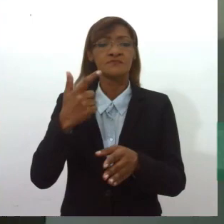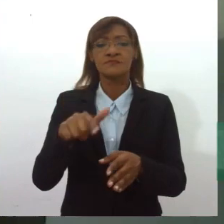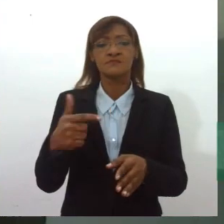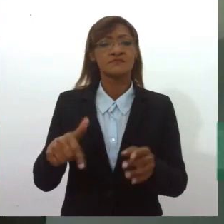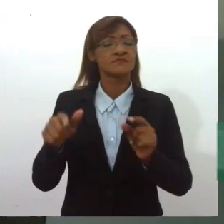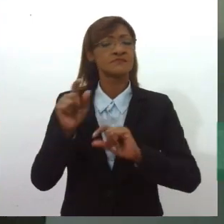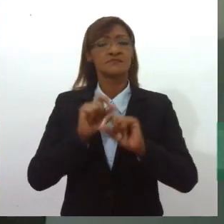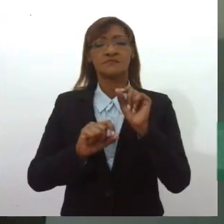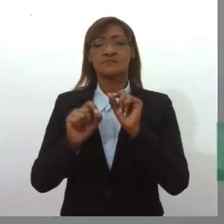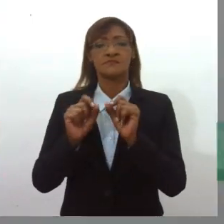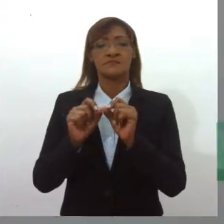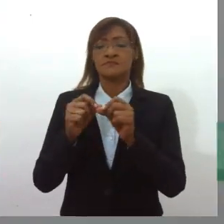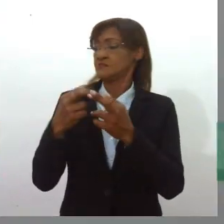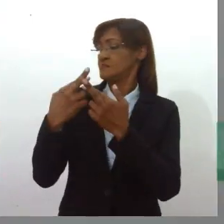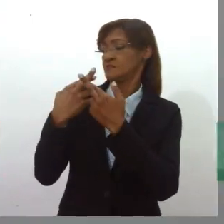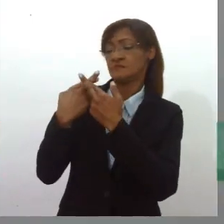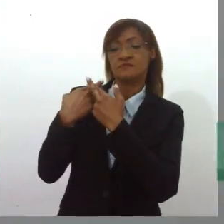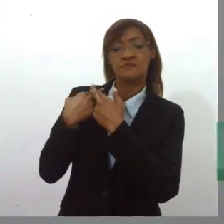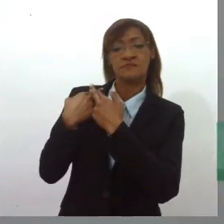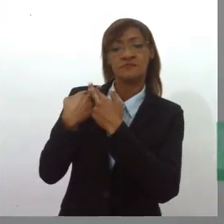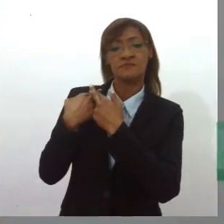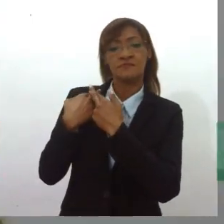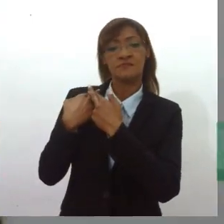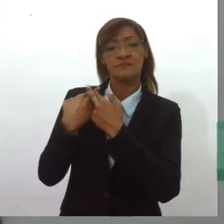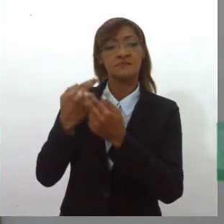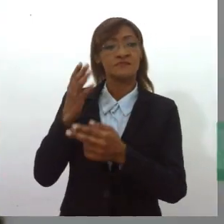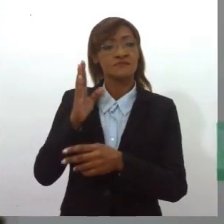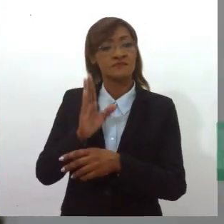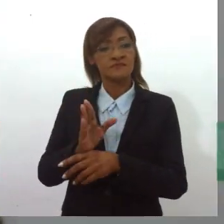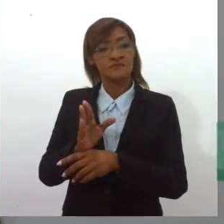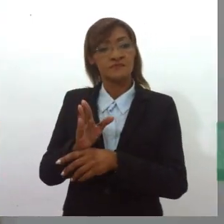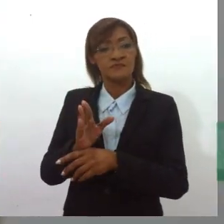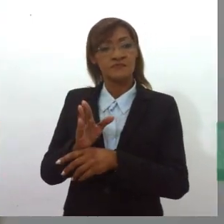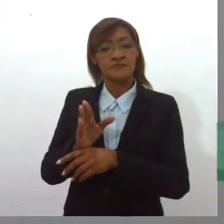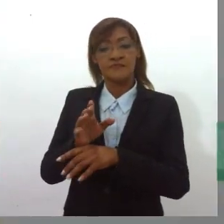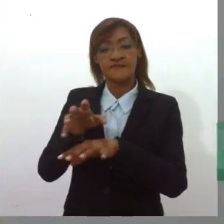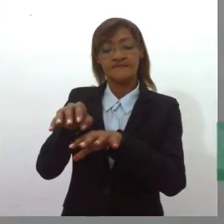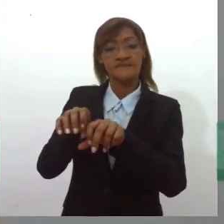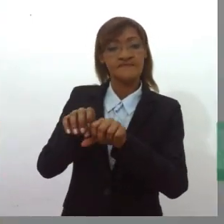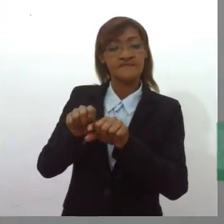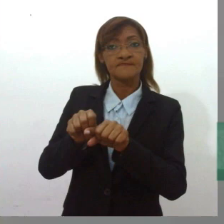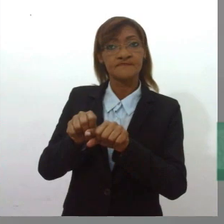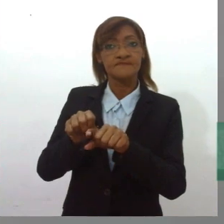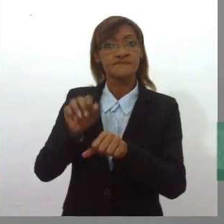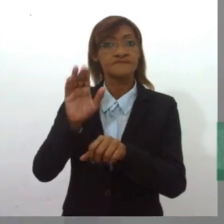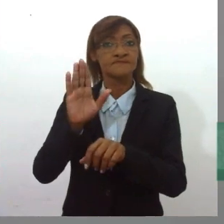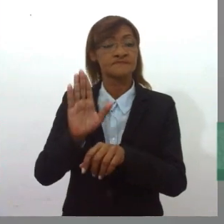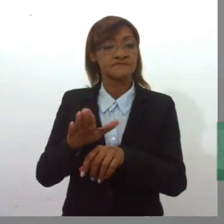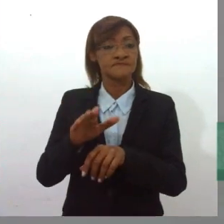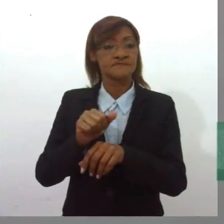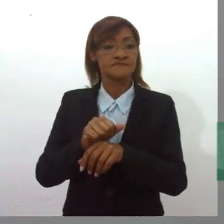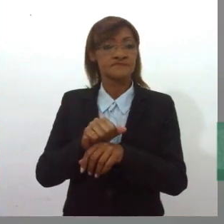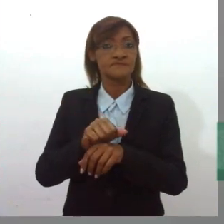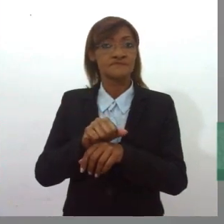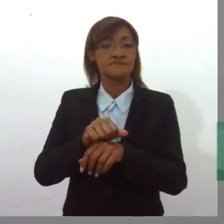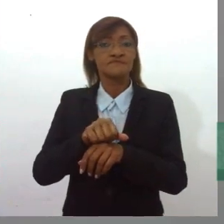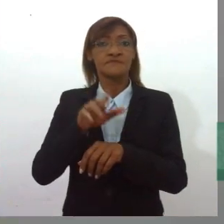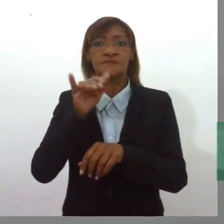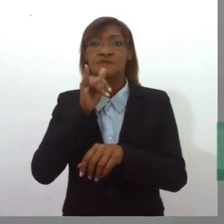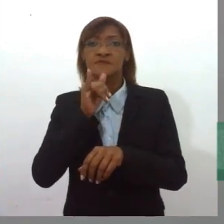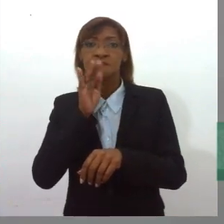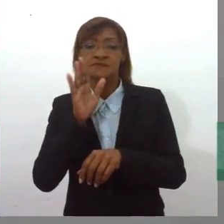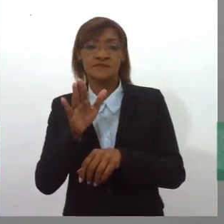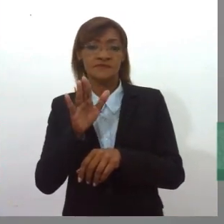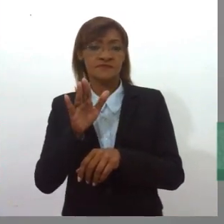essa responsabilidade de captura de aves né Eh logicamente quando você tem uma grande ação por